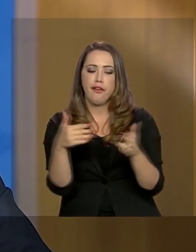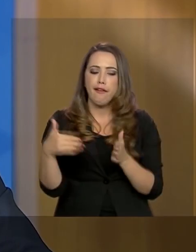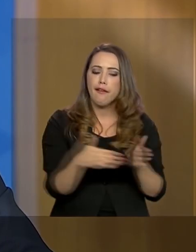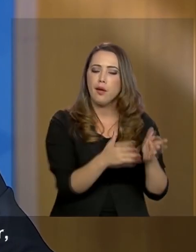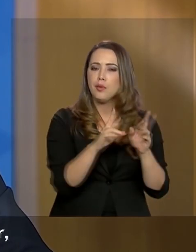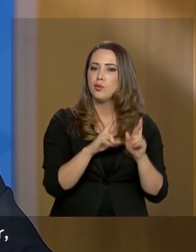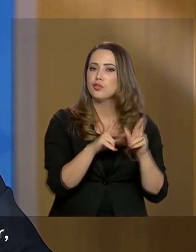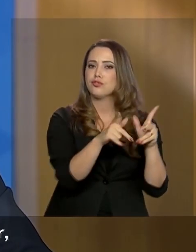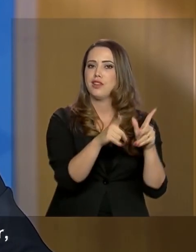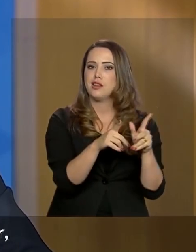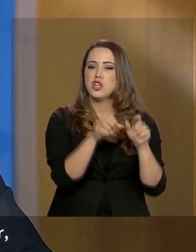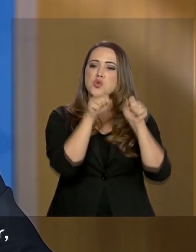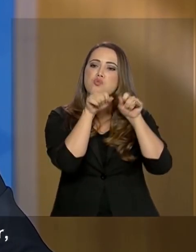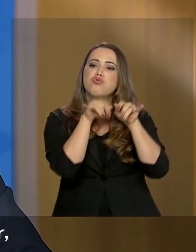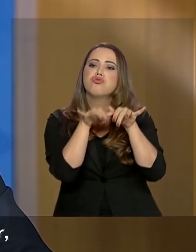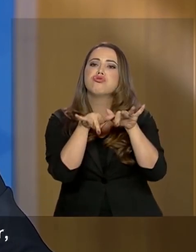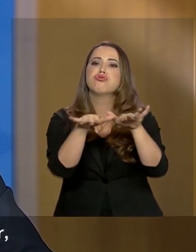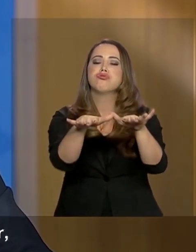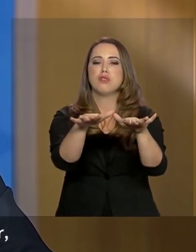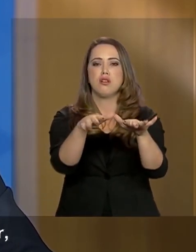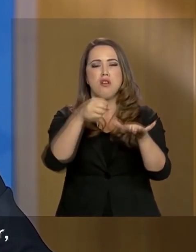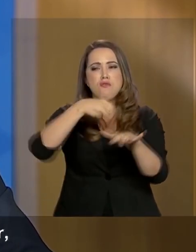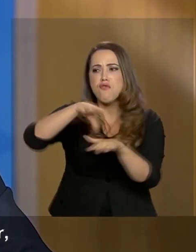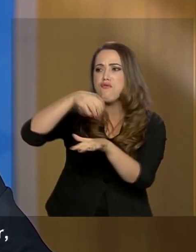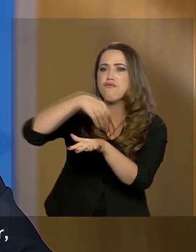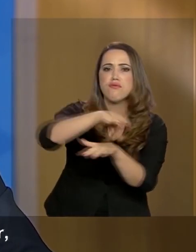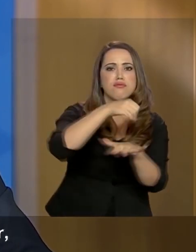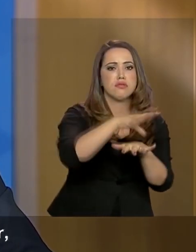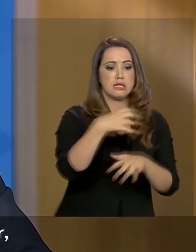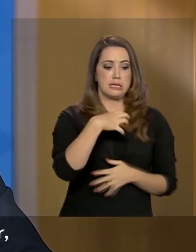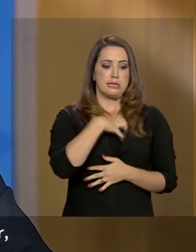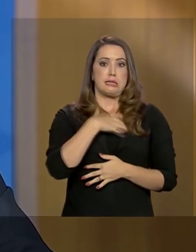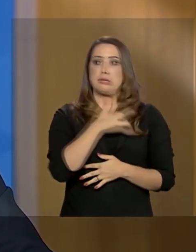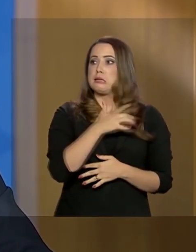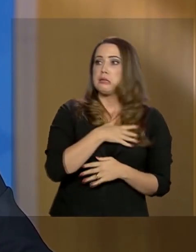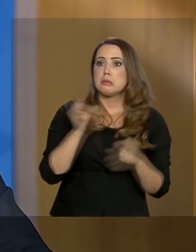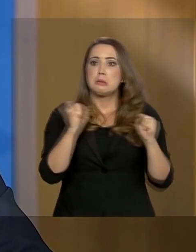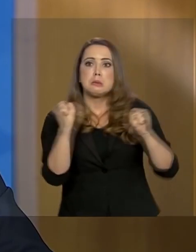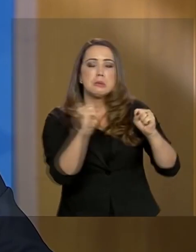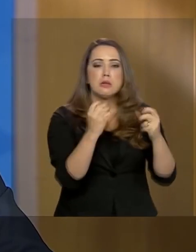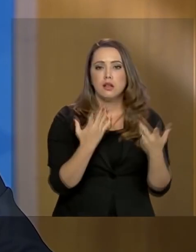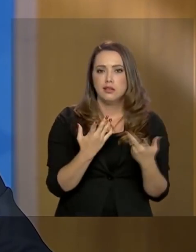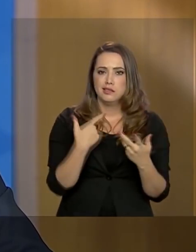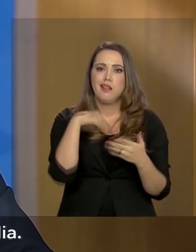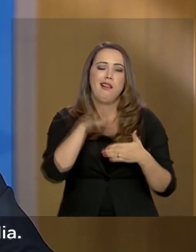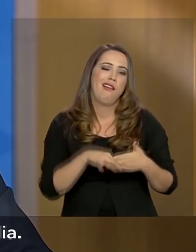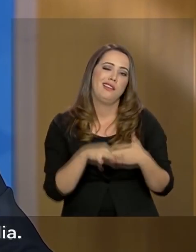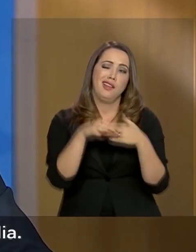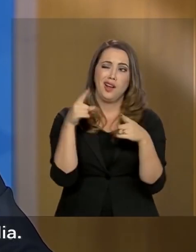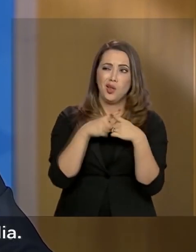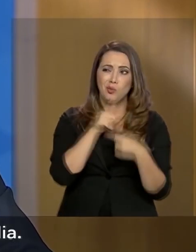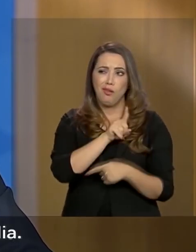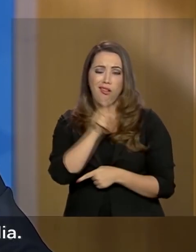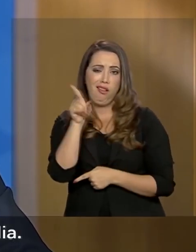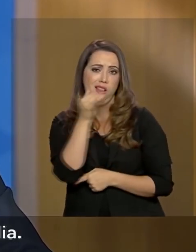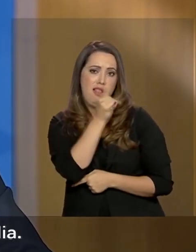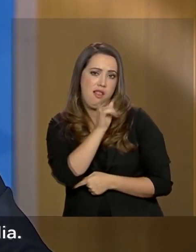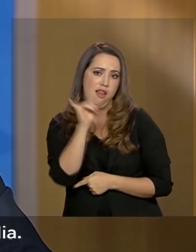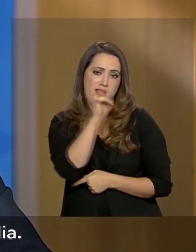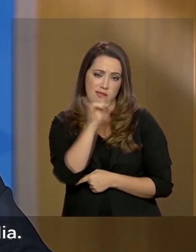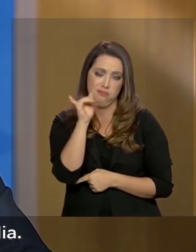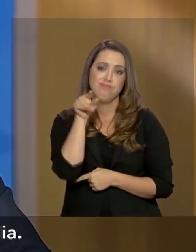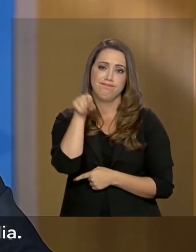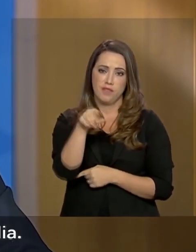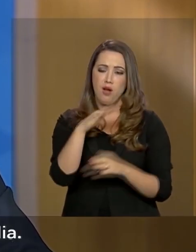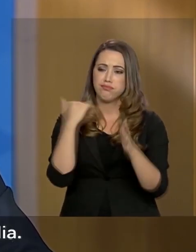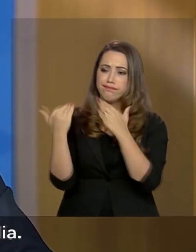Ops, família, vídeo errado, perdão, mas eu errei de propósito aqui, eu queria quebrar um pouquinho esse clima e esse vídeo é pros intelejumentos, né? Eu tô juntando